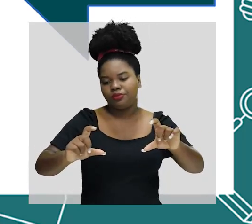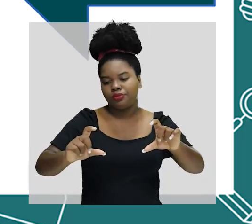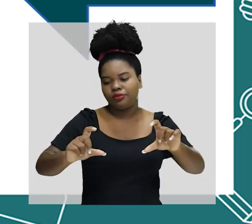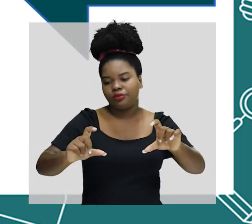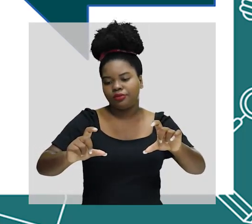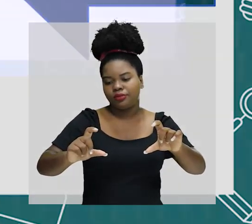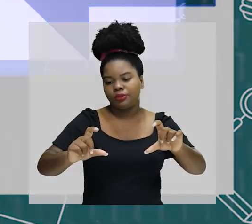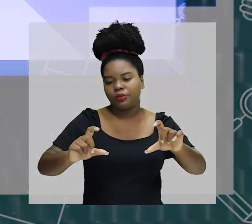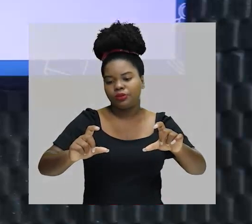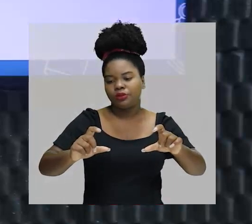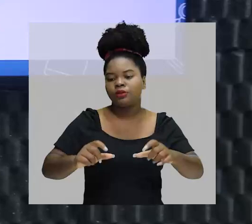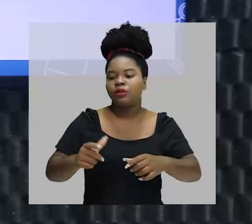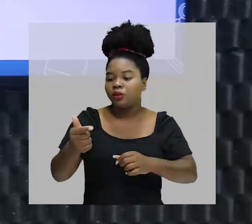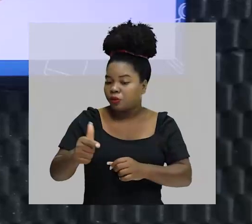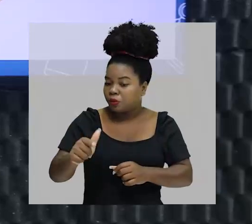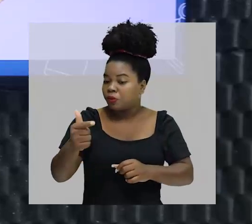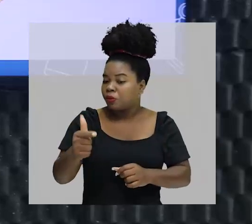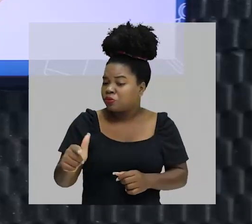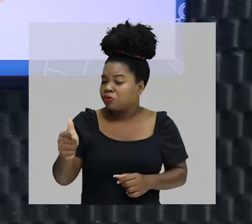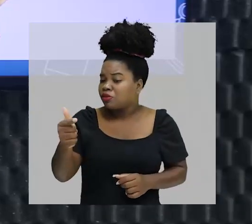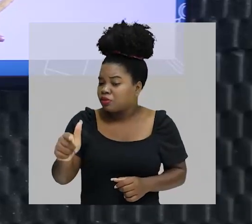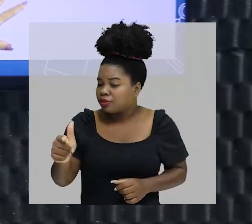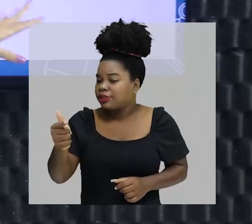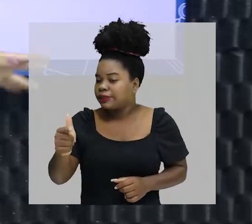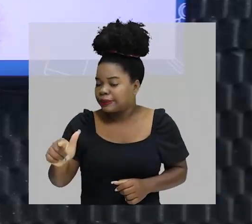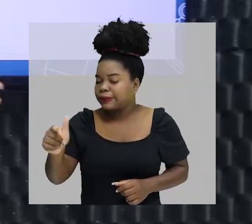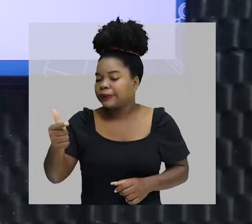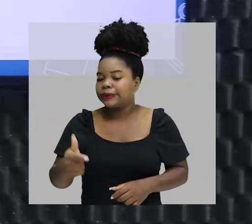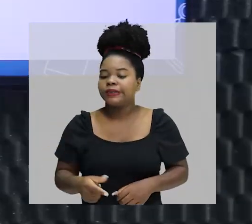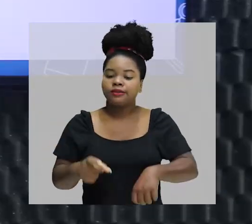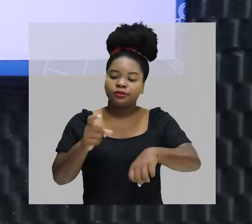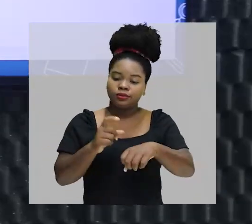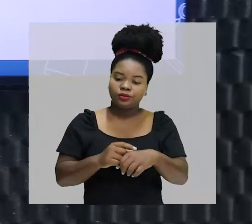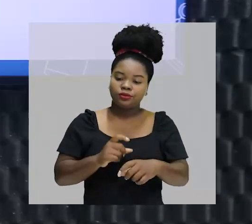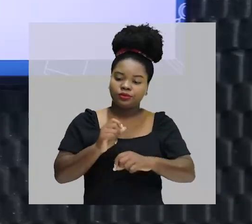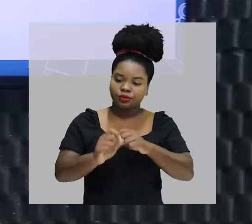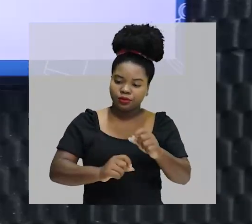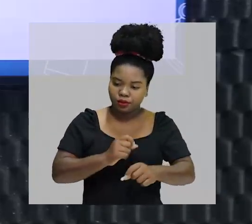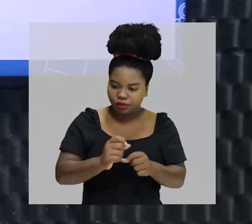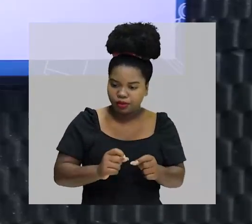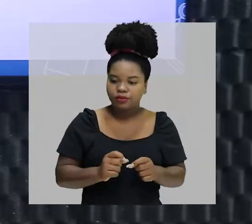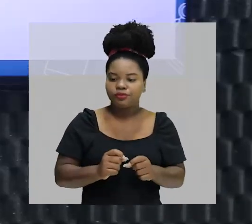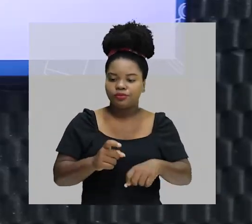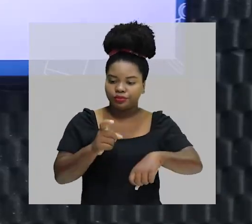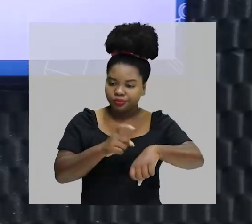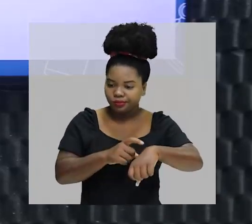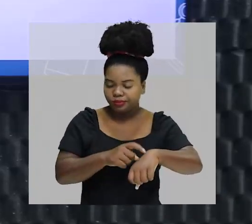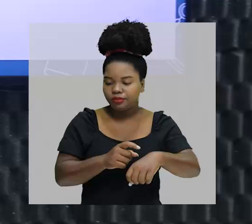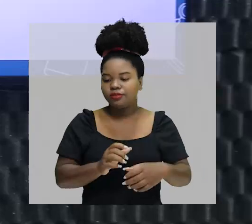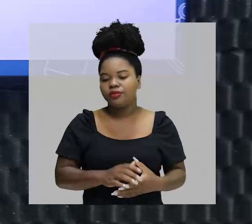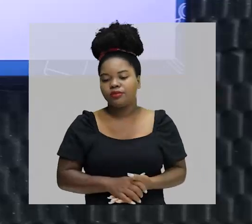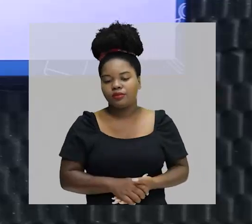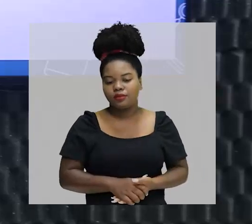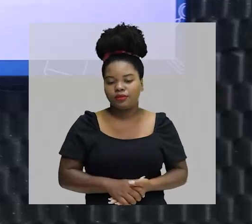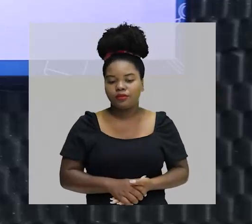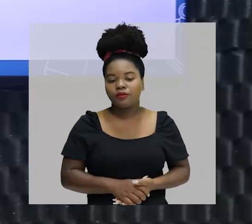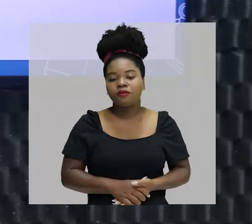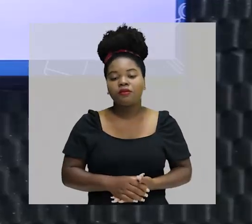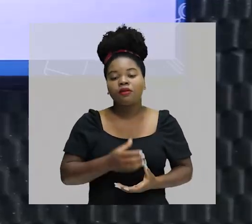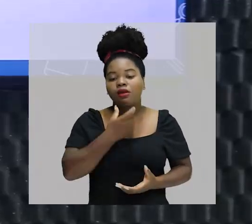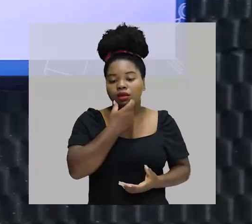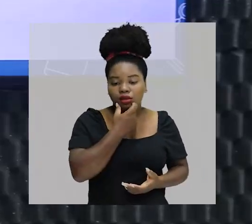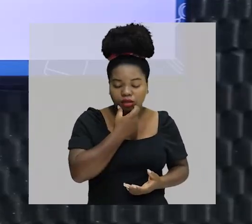estará em progresso em um certo momento do tempo. Tá? Em algum momento, essa ação vai estar em andamento. Na